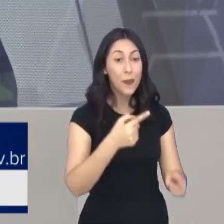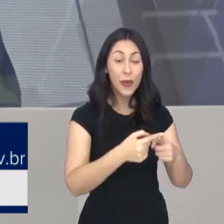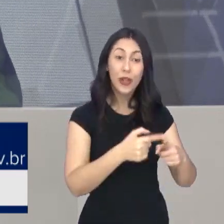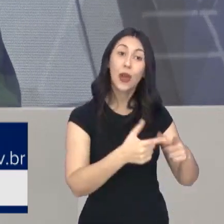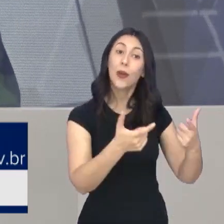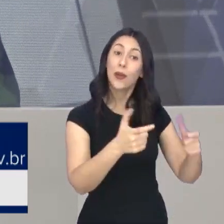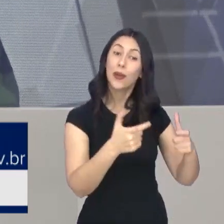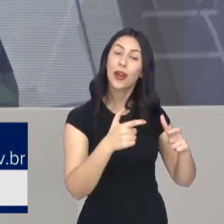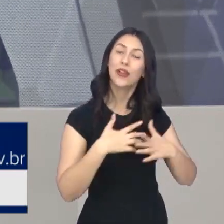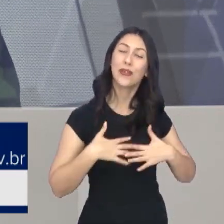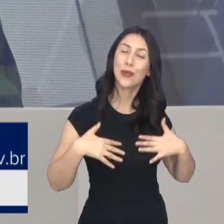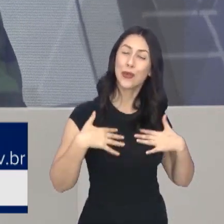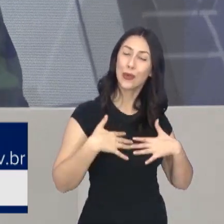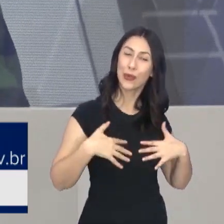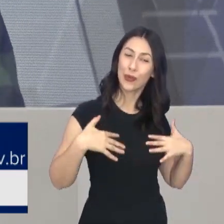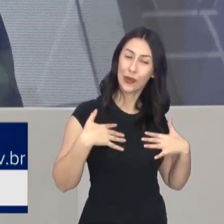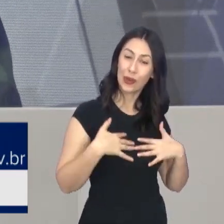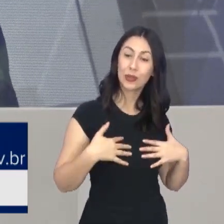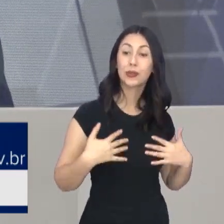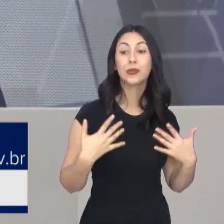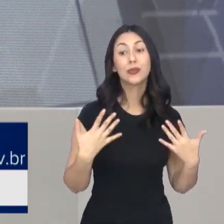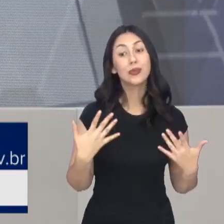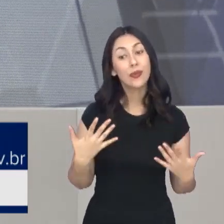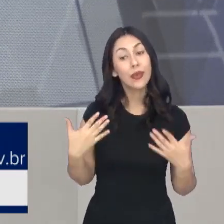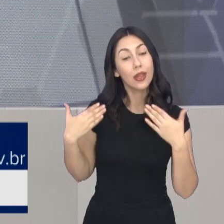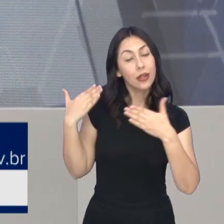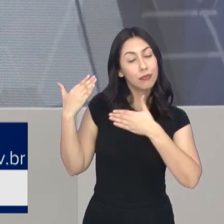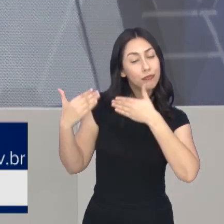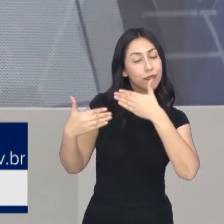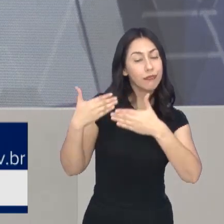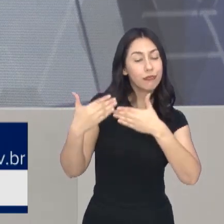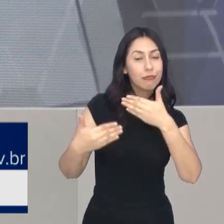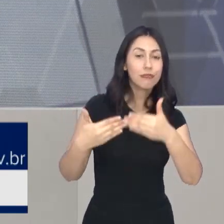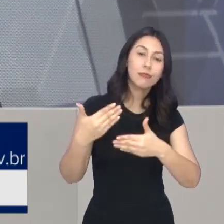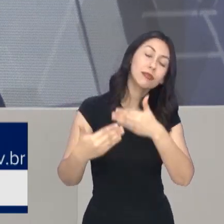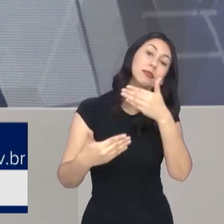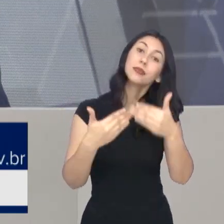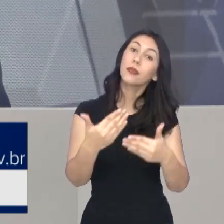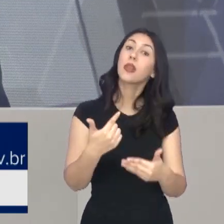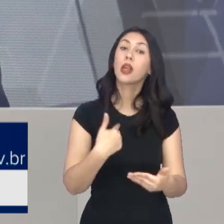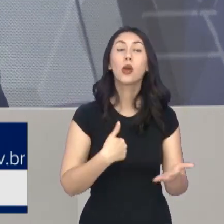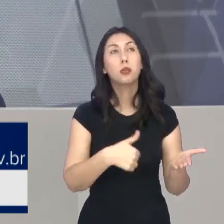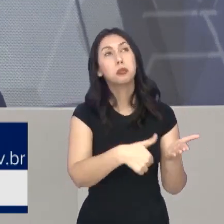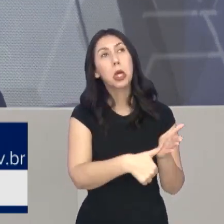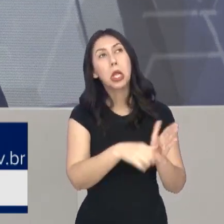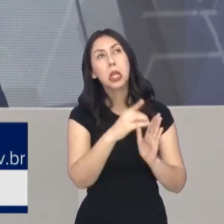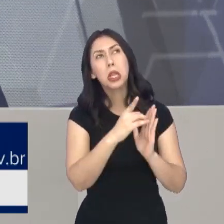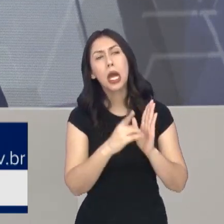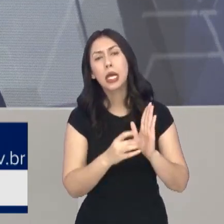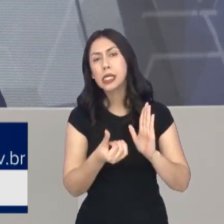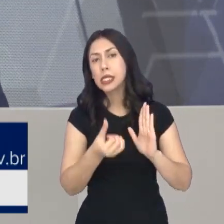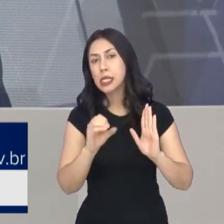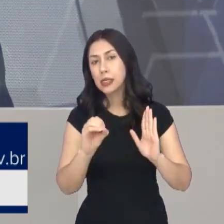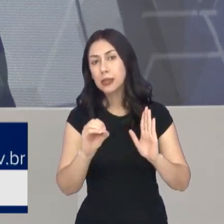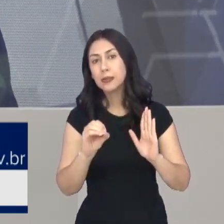é muito agradável. E ao longo desse tempo todo, né, eu fiquei sócio lá na década de 60,